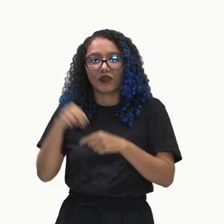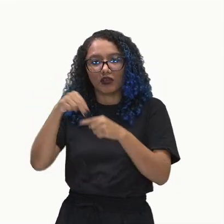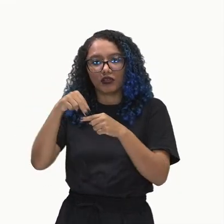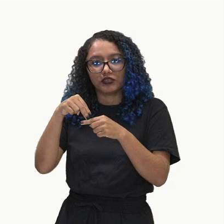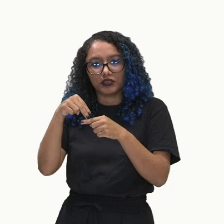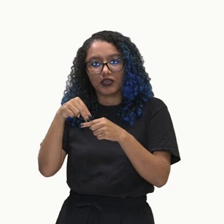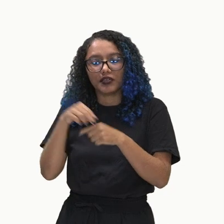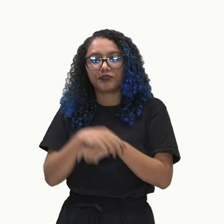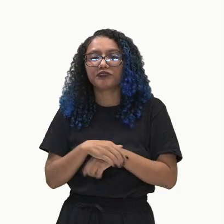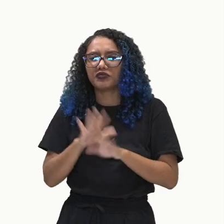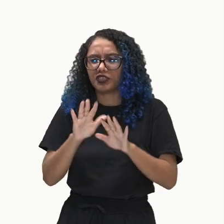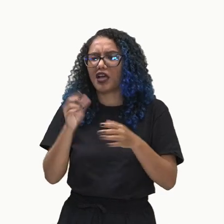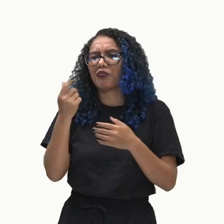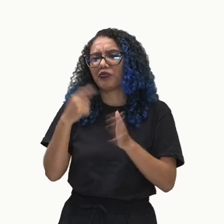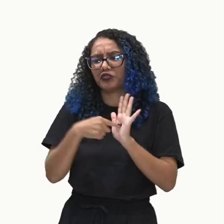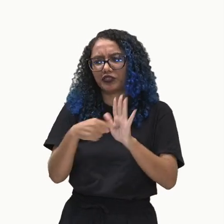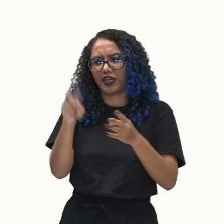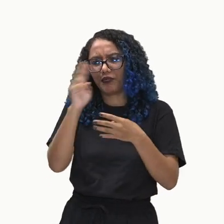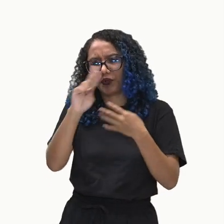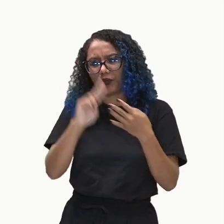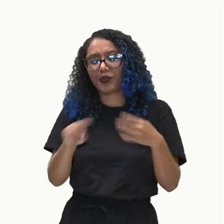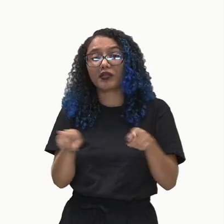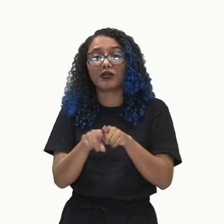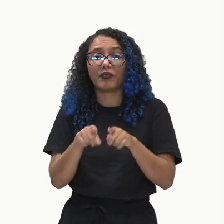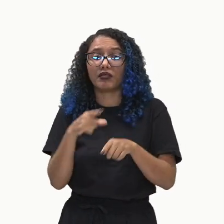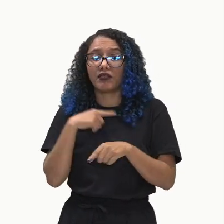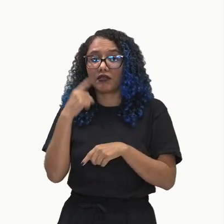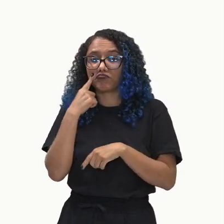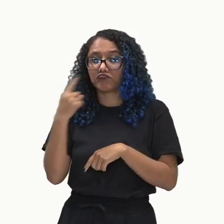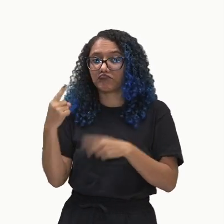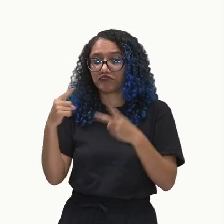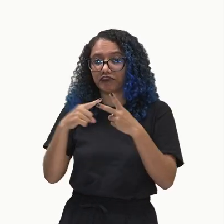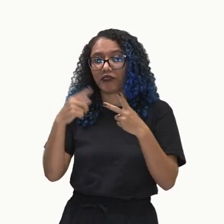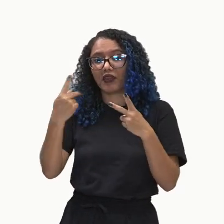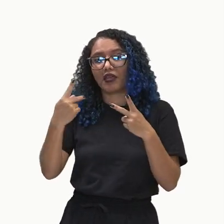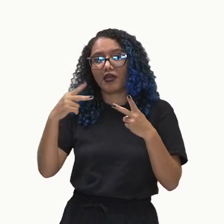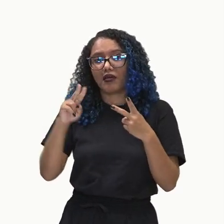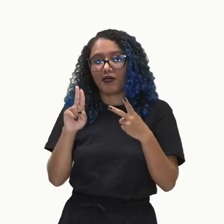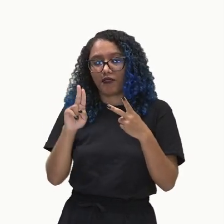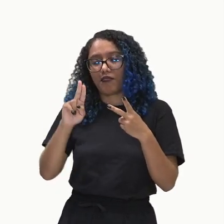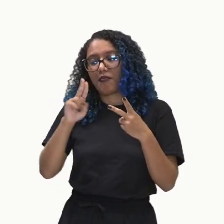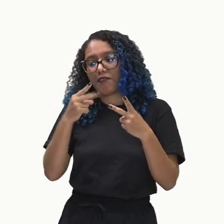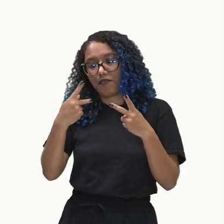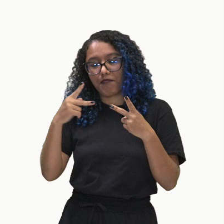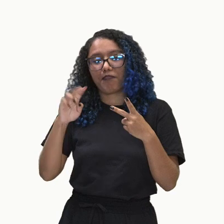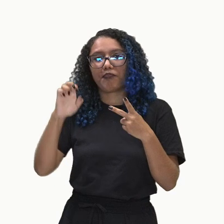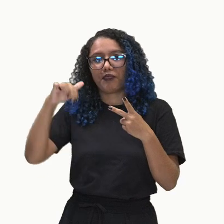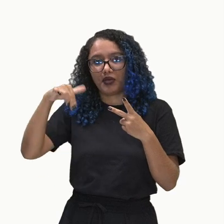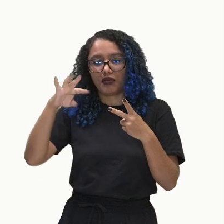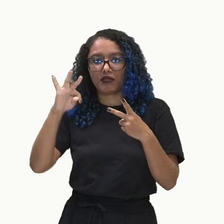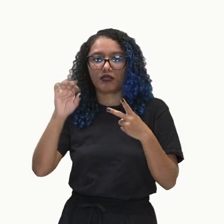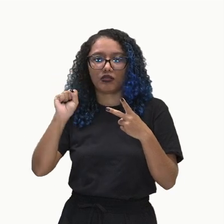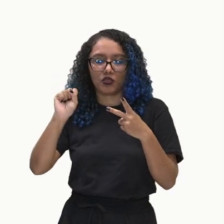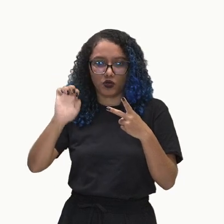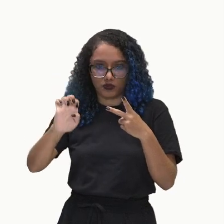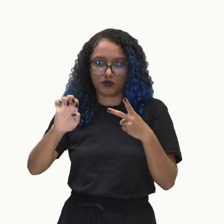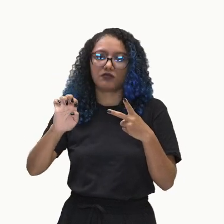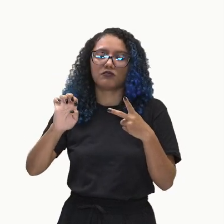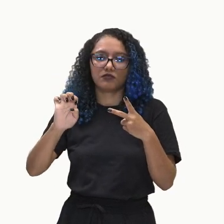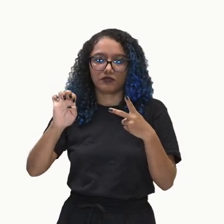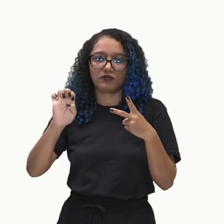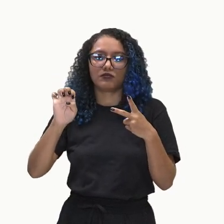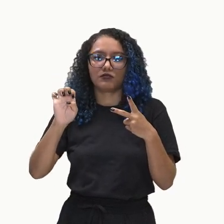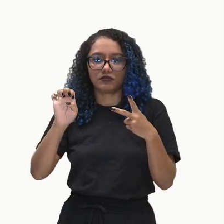citosina, uma pentose. Essa pentose aqui lembra muito